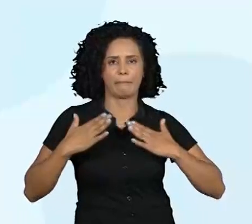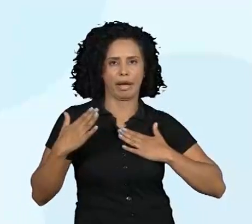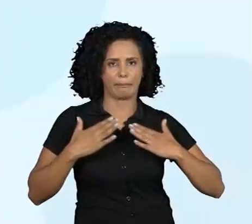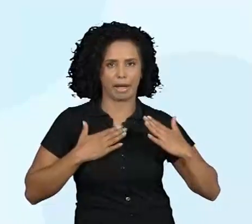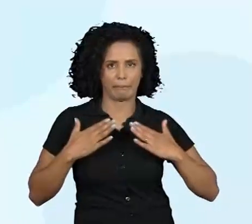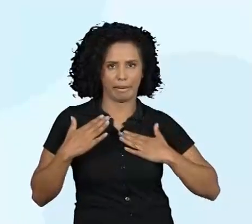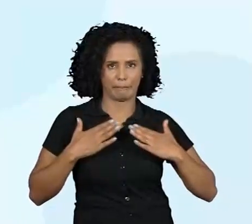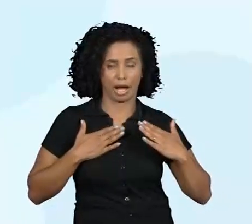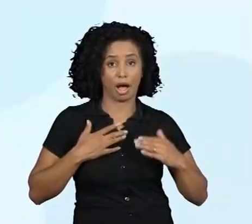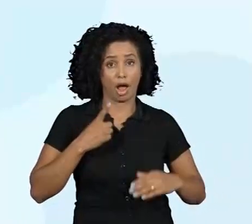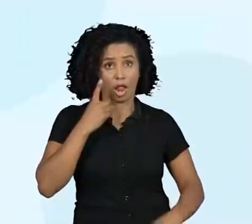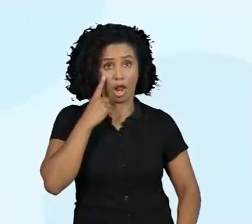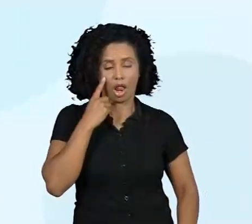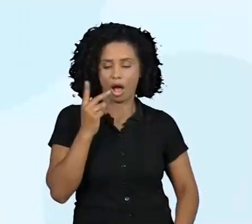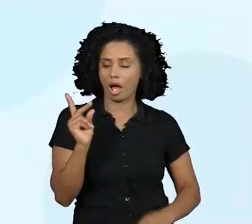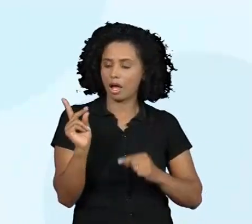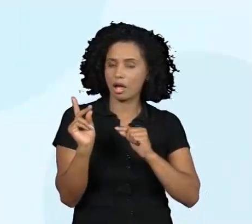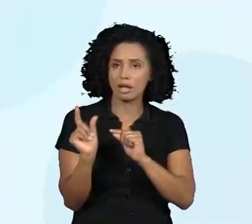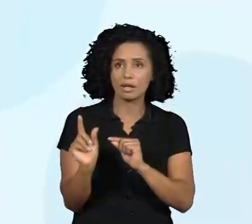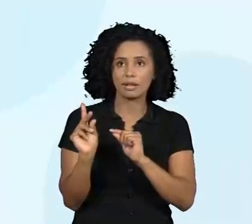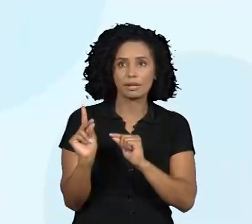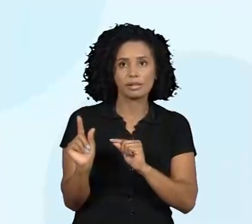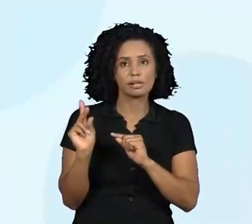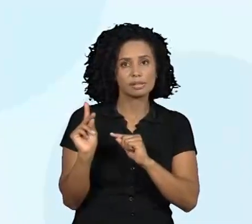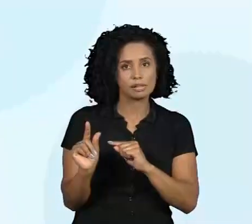Então, olha só, no estalar dos dedos,